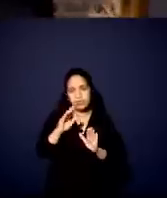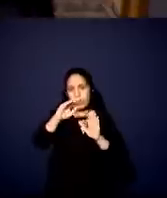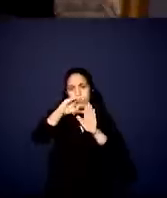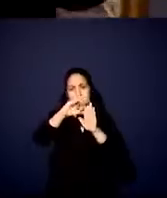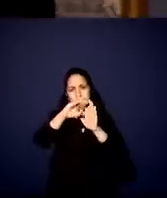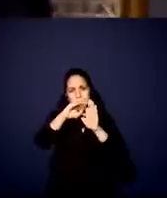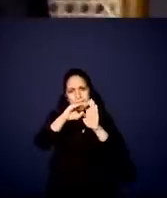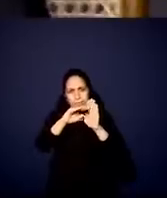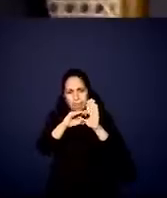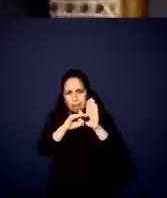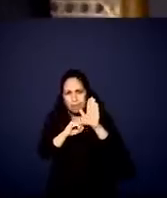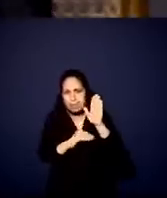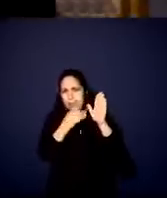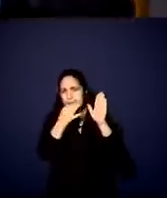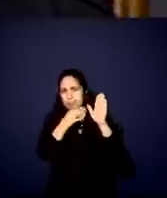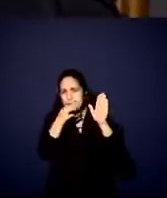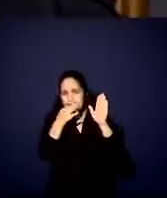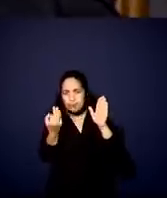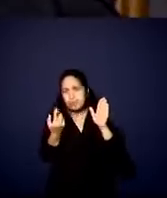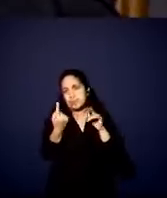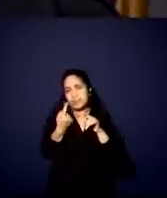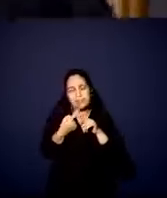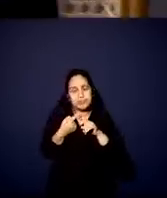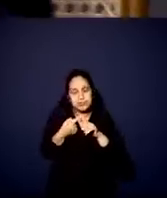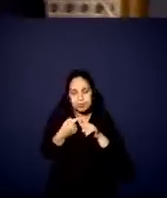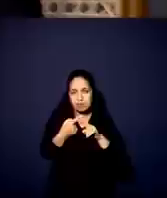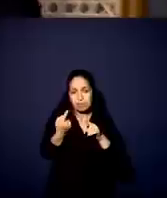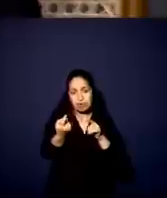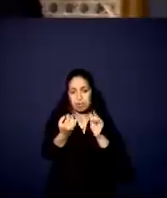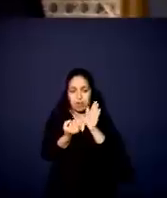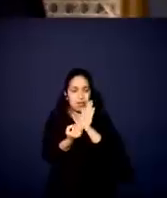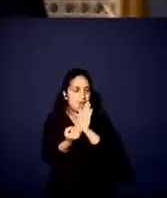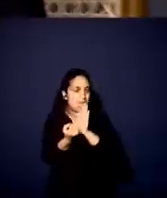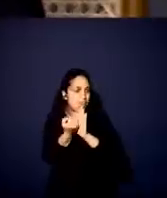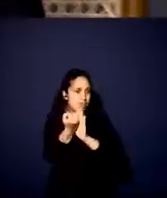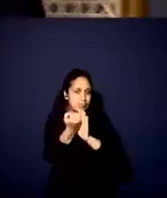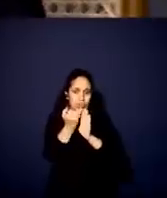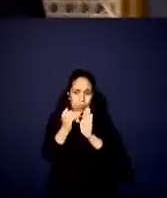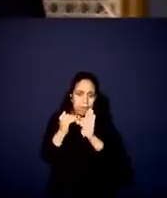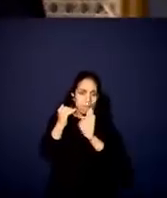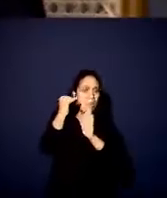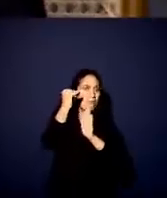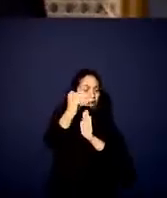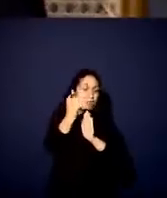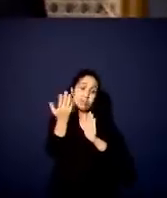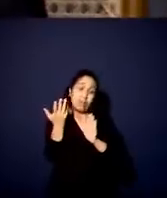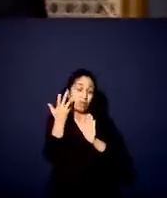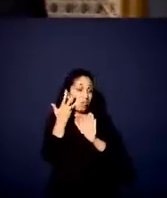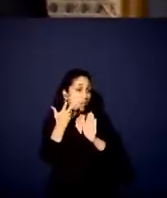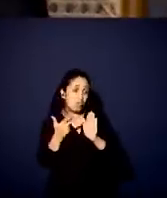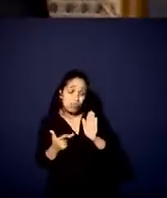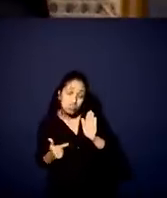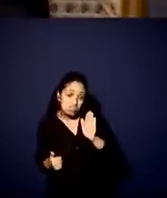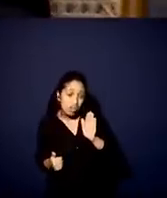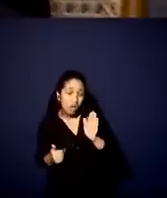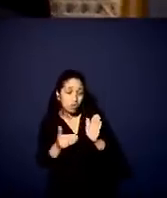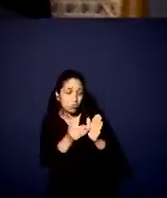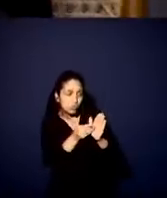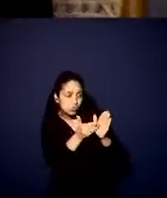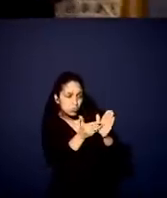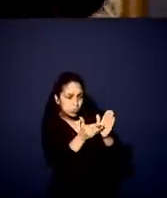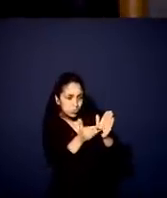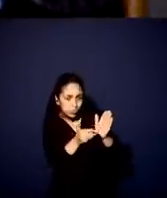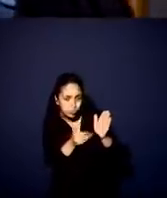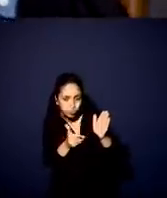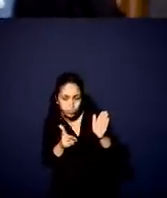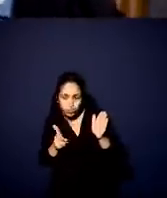de argumentos de Por que que é inflação mais alta seria natural durante mais tempo